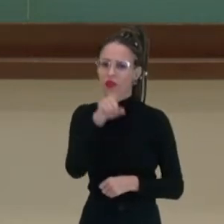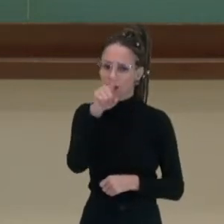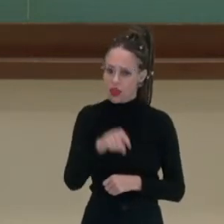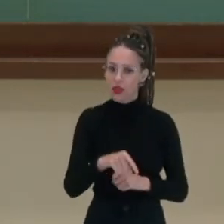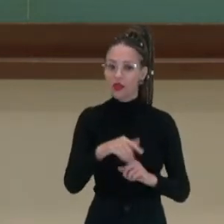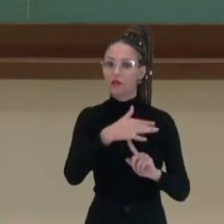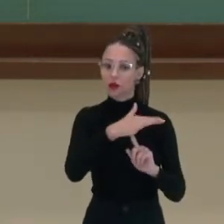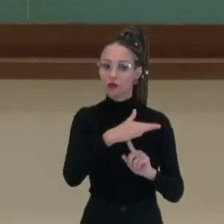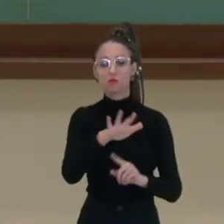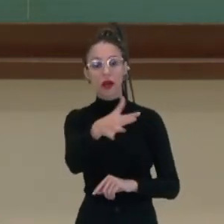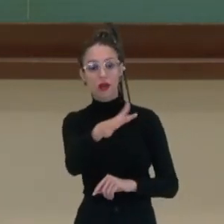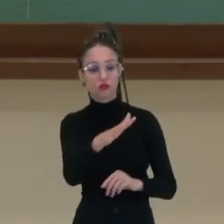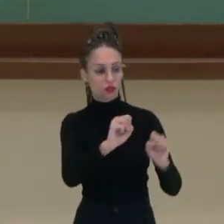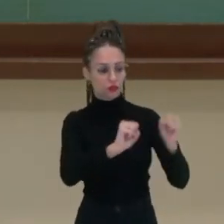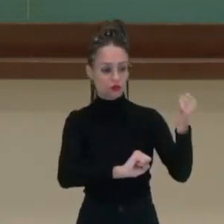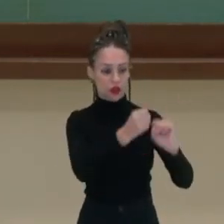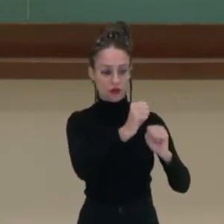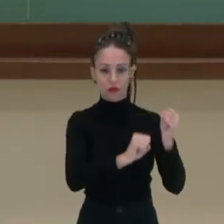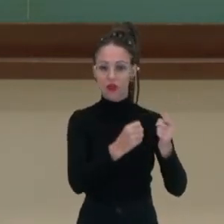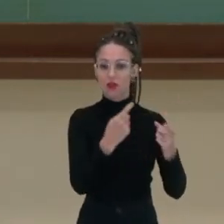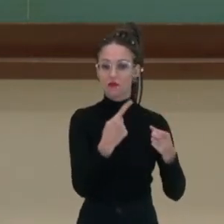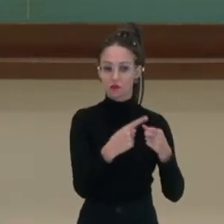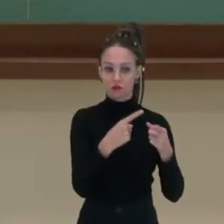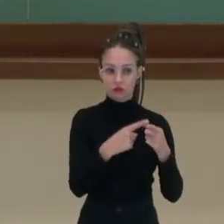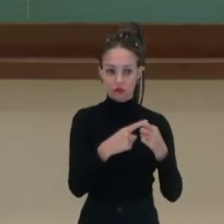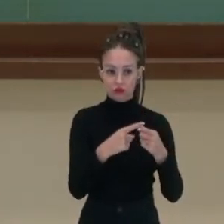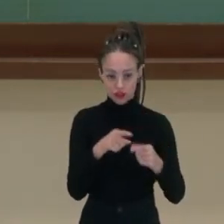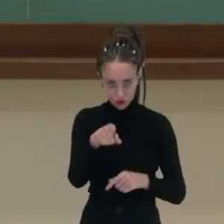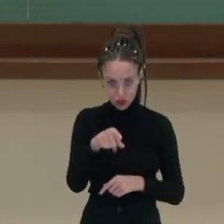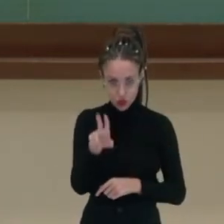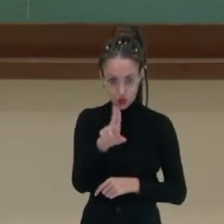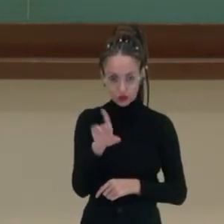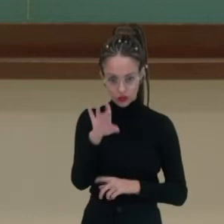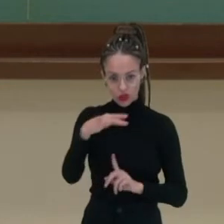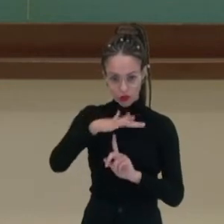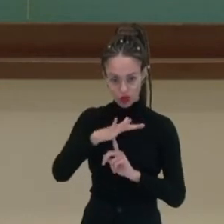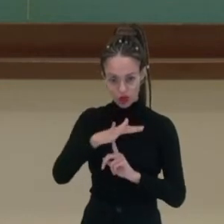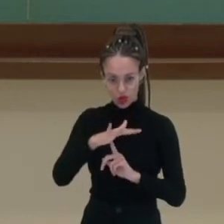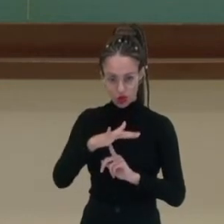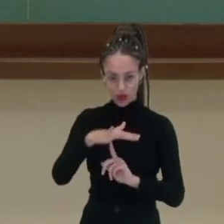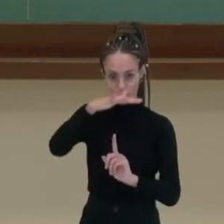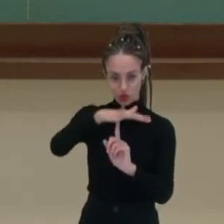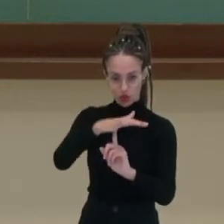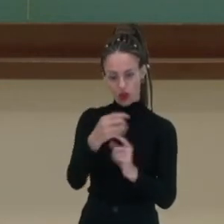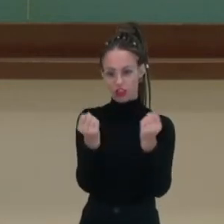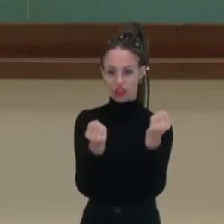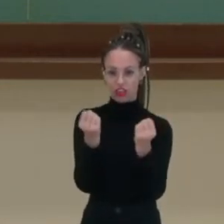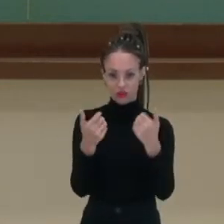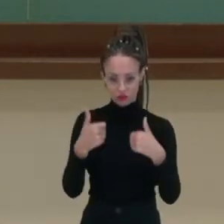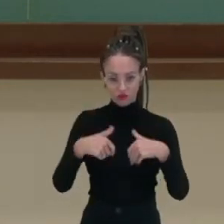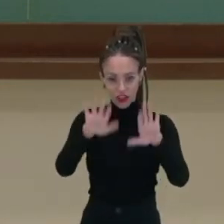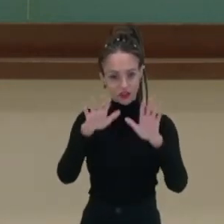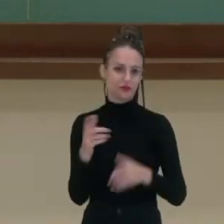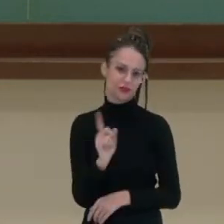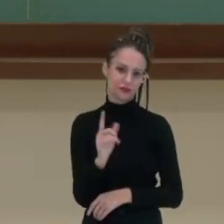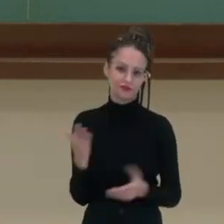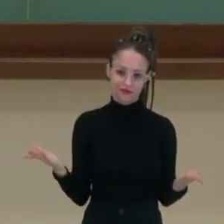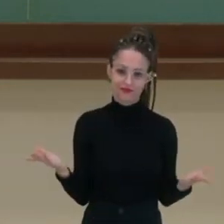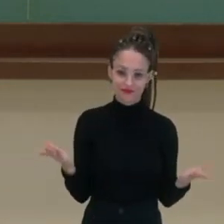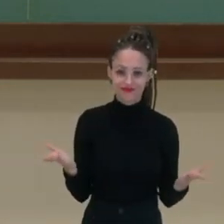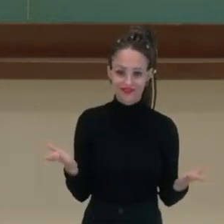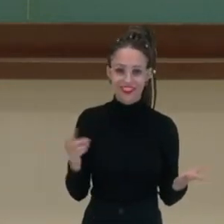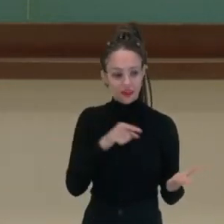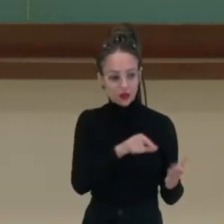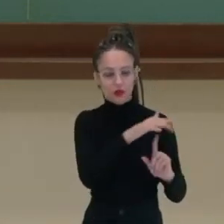motor semi-manufaturado, porque você anda só de motor, você sobe em cima do motor, sem roda, sem nada, e vai andar? Não vai, né? Então,